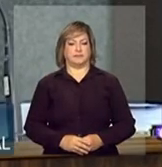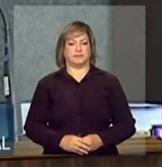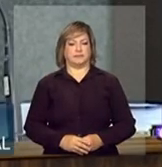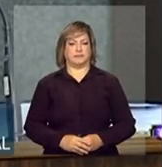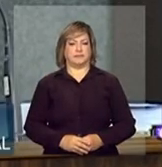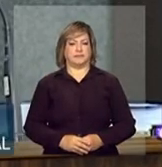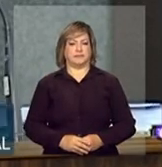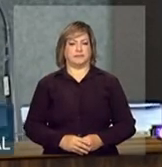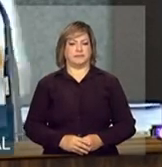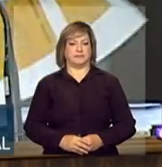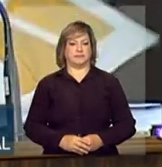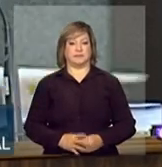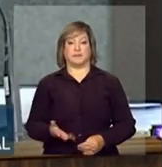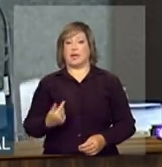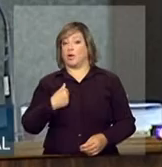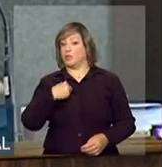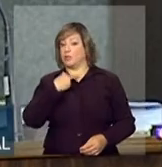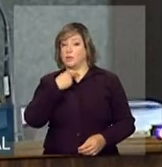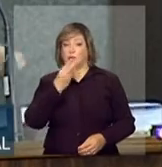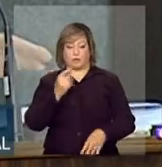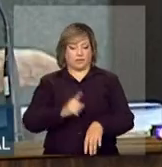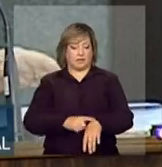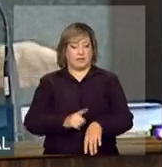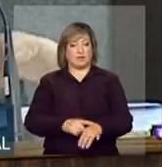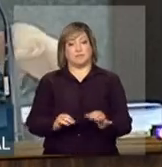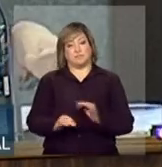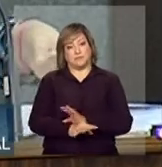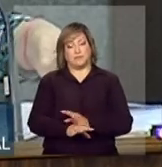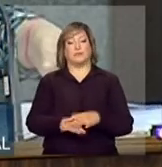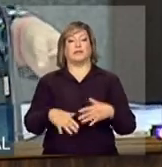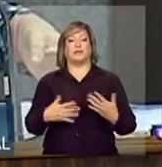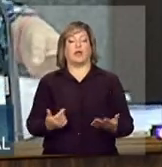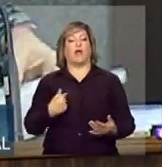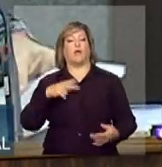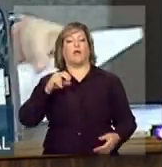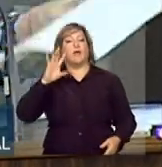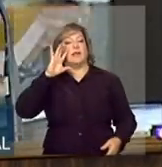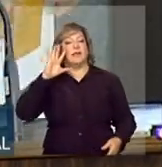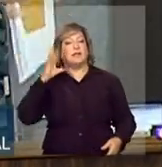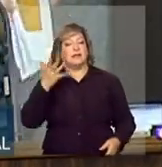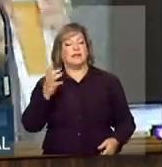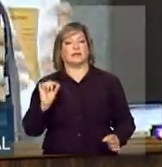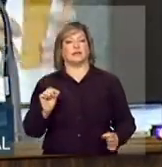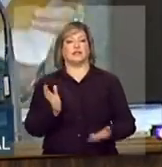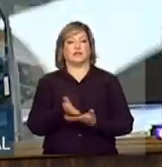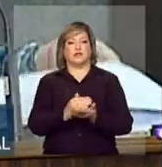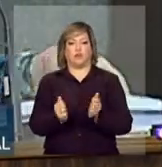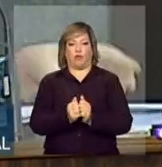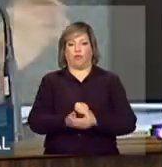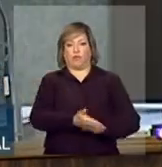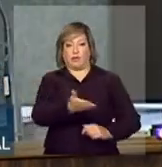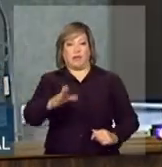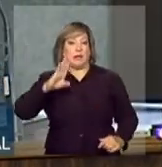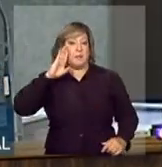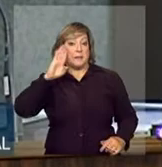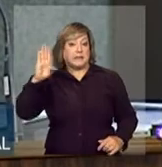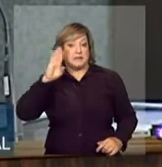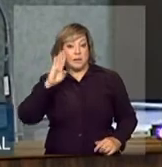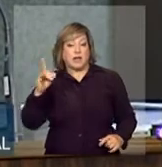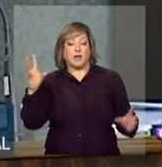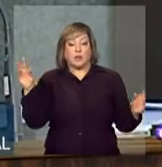Bom, eu não tenho muito tempo, mas acabou meu tempo. Eu vou tentar compartilhar com vocês as principais